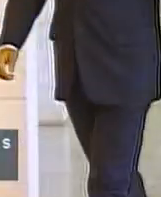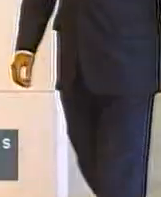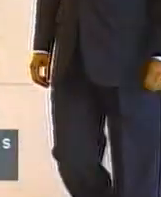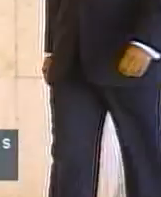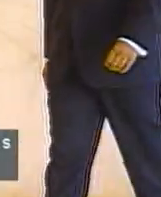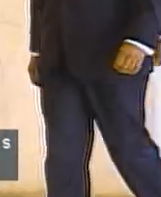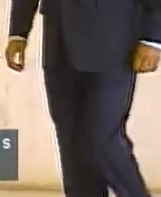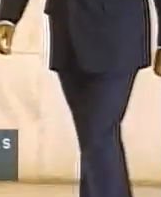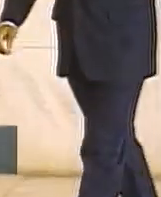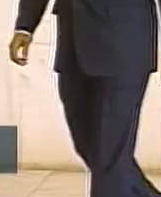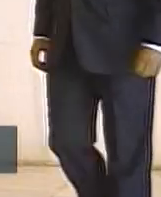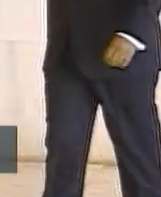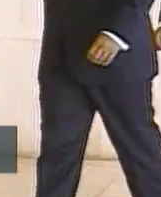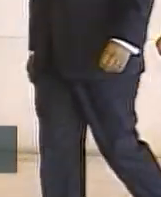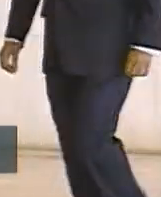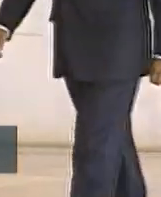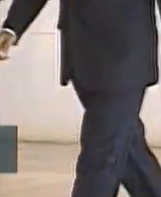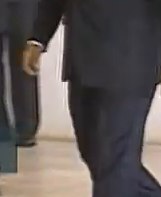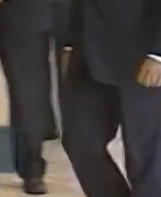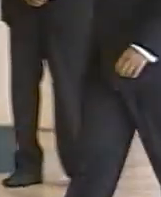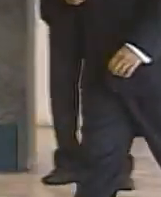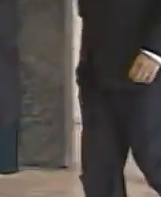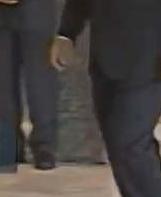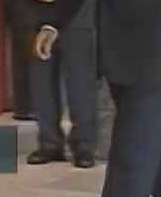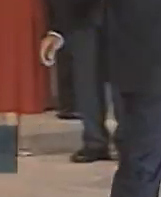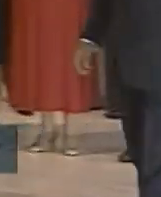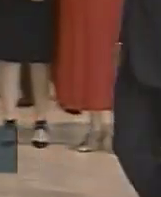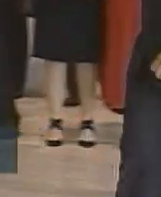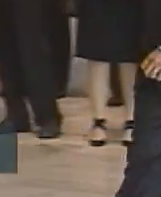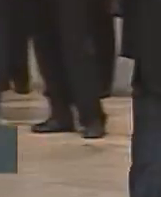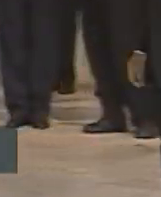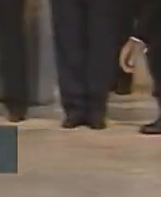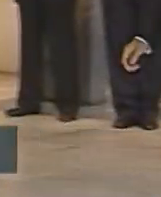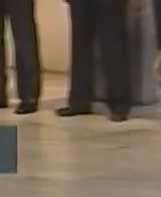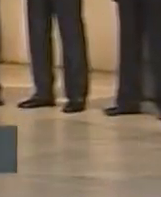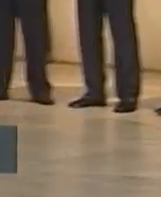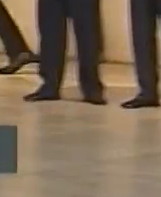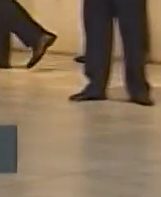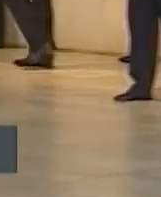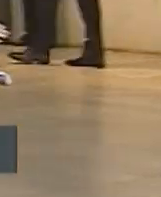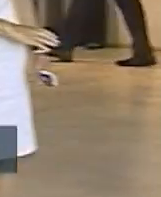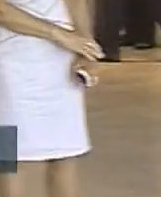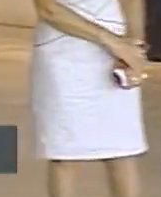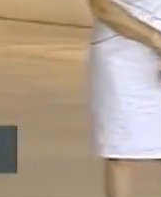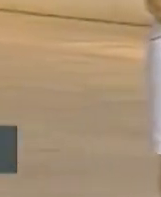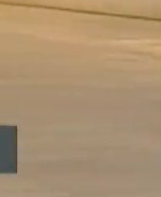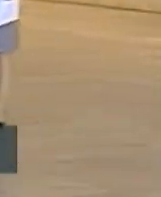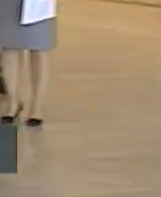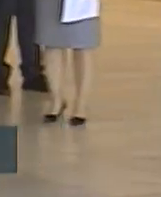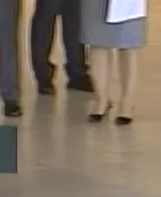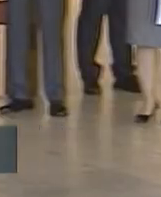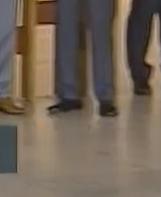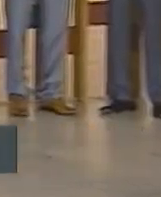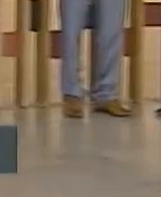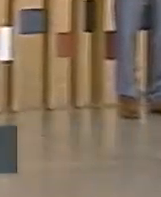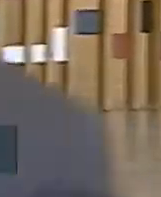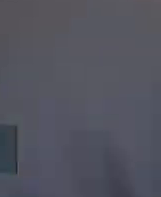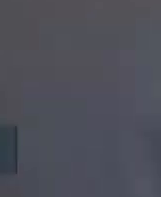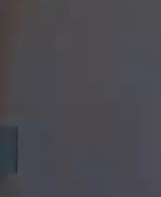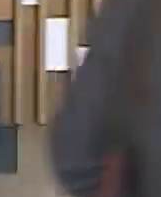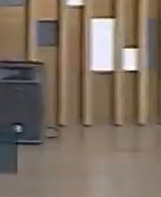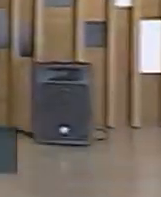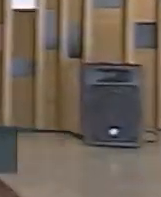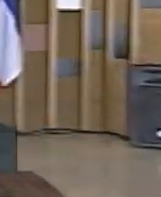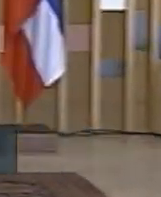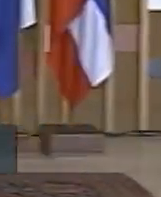Este é o embaixador do Peru que também entrega as suas credenciais à presidenta Dilma Rousseff. O Peru é